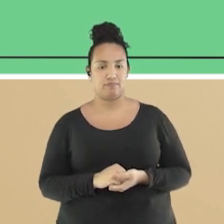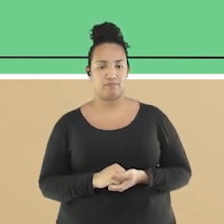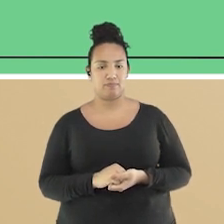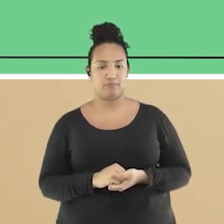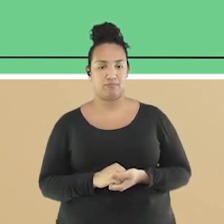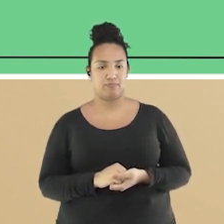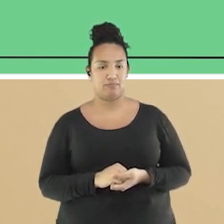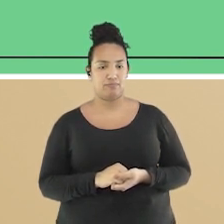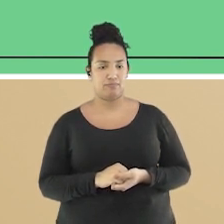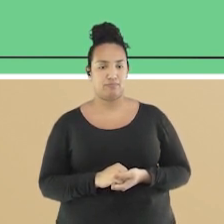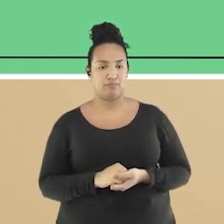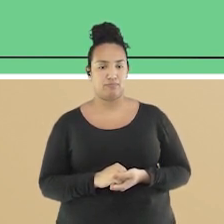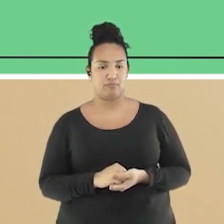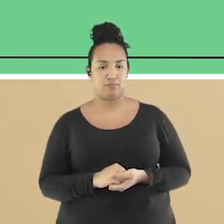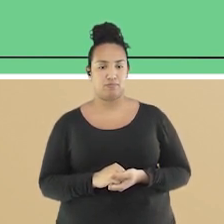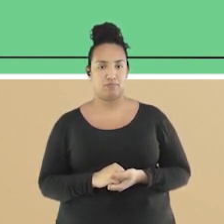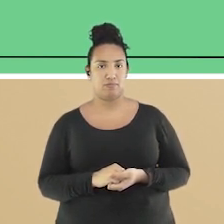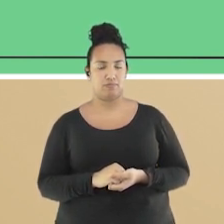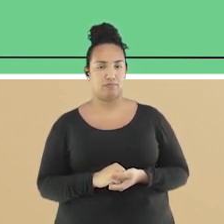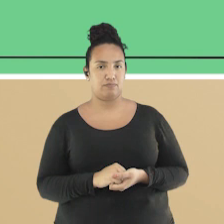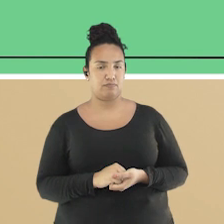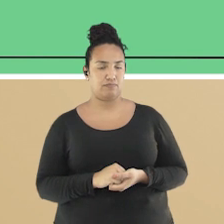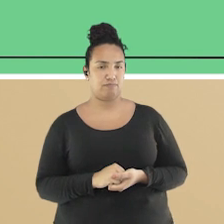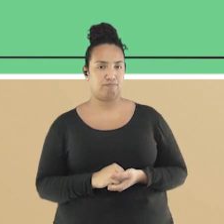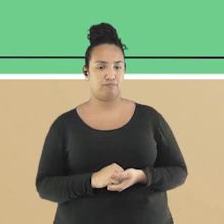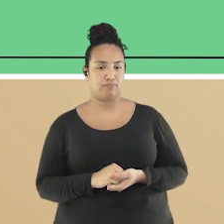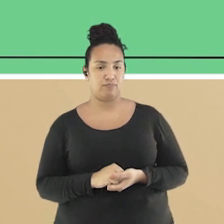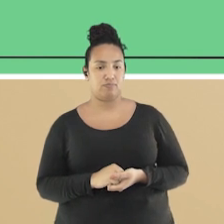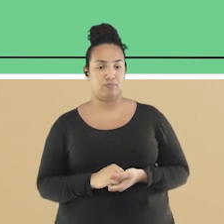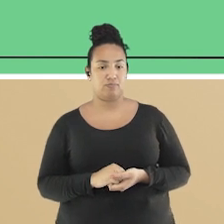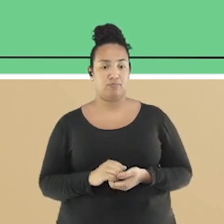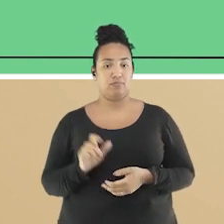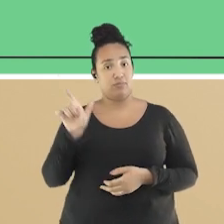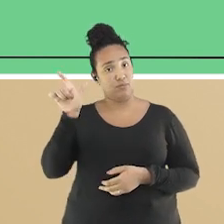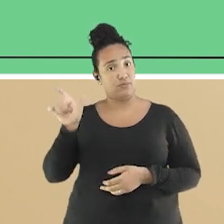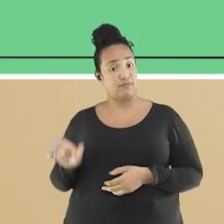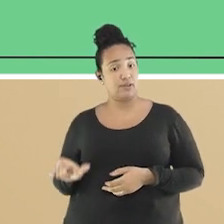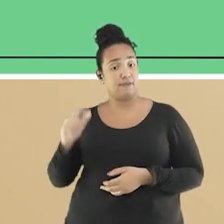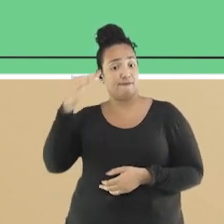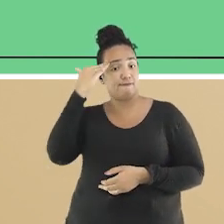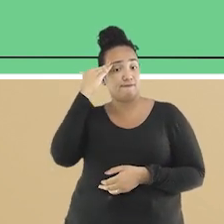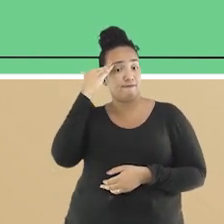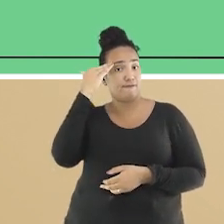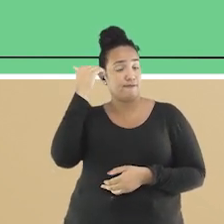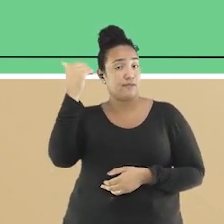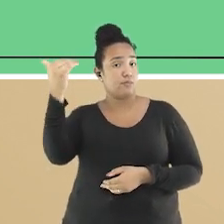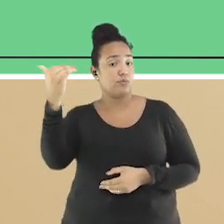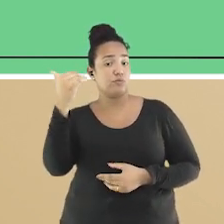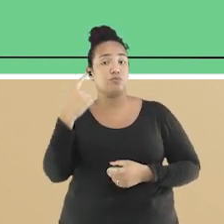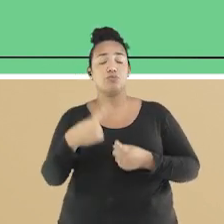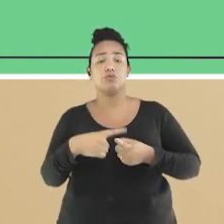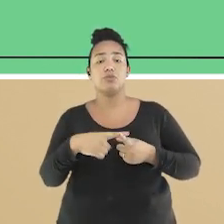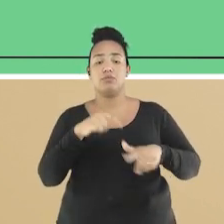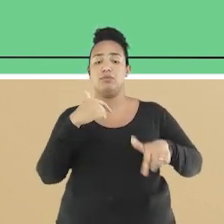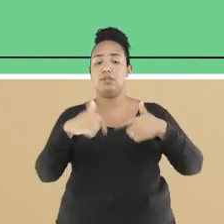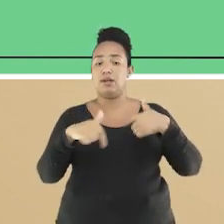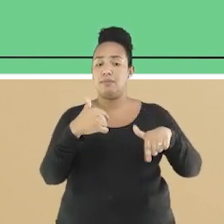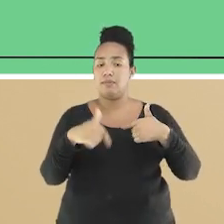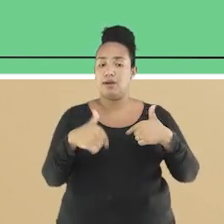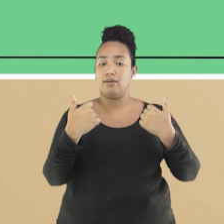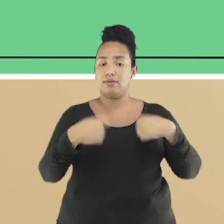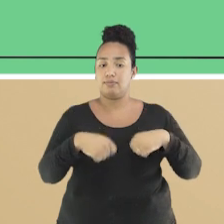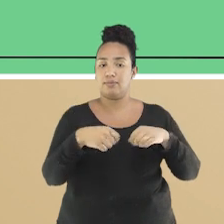ending racial segregation in the United States. Melhor conhecido ou mais conhecido, pelo trabalho dele